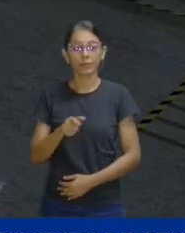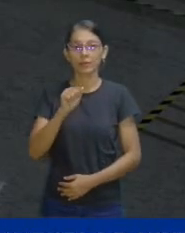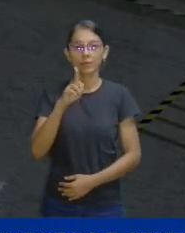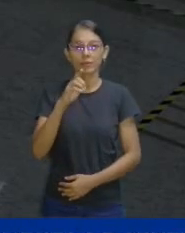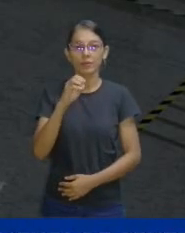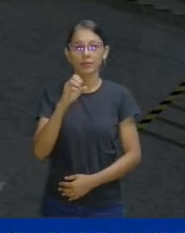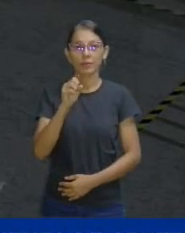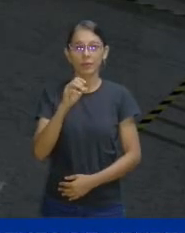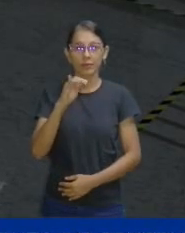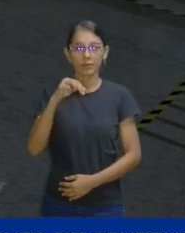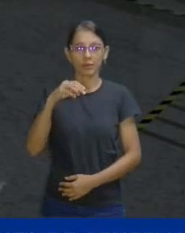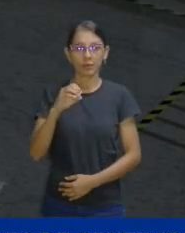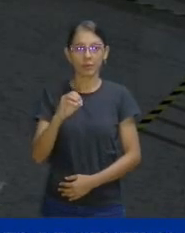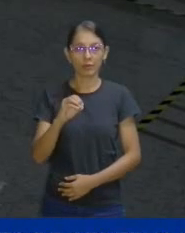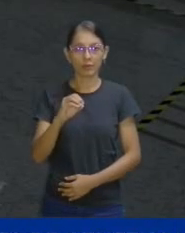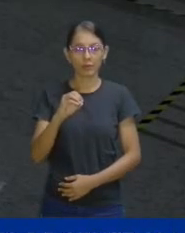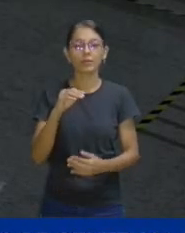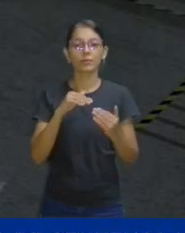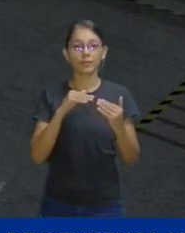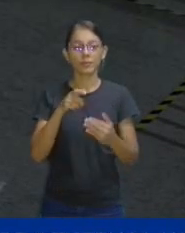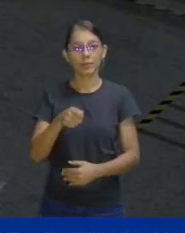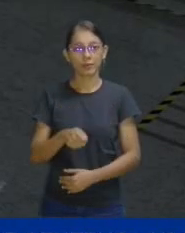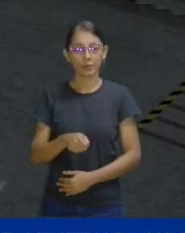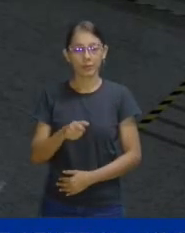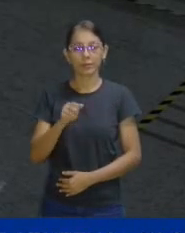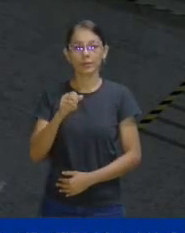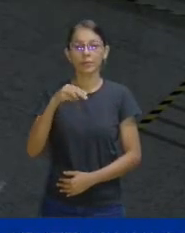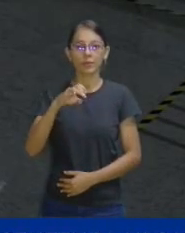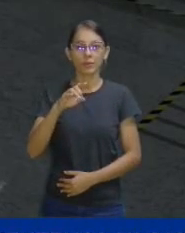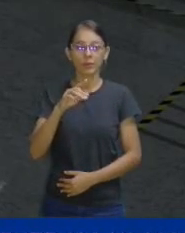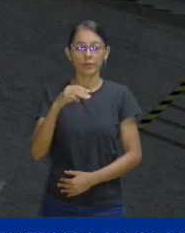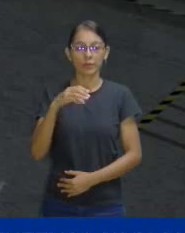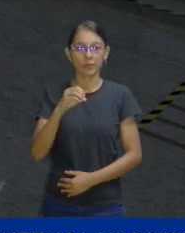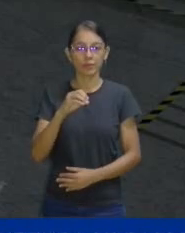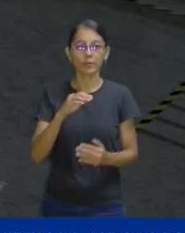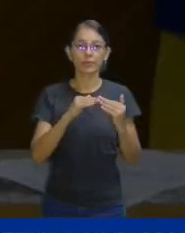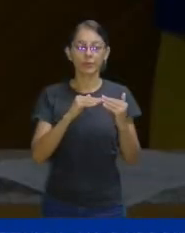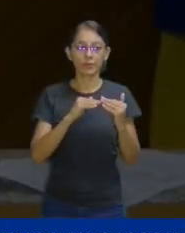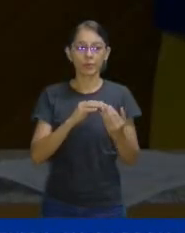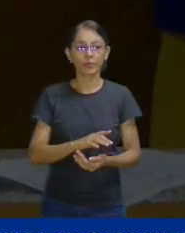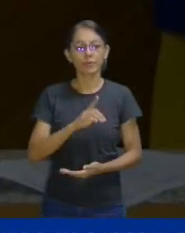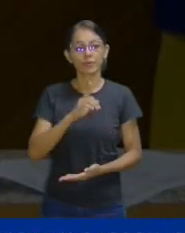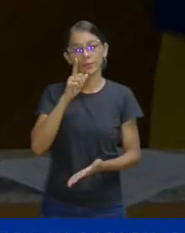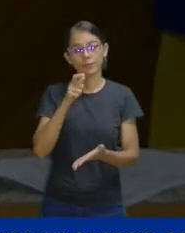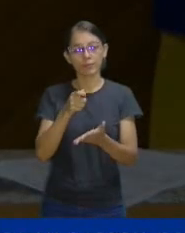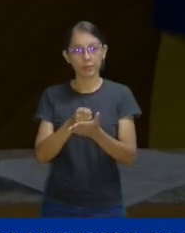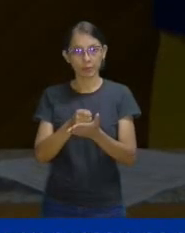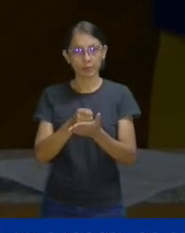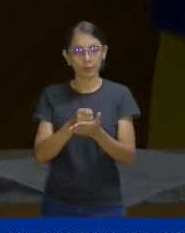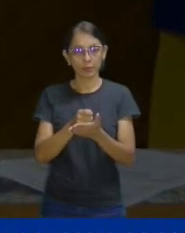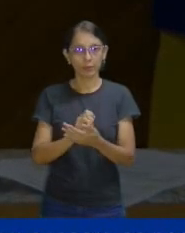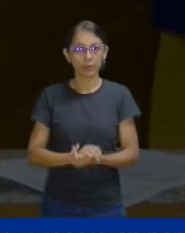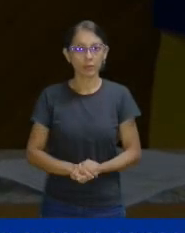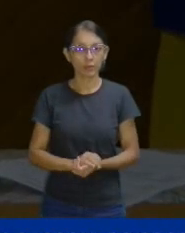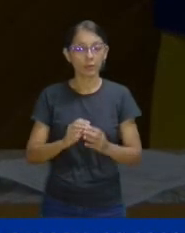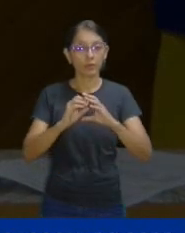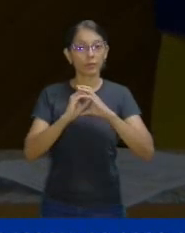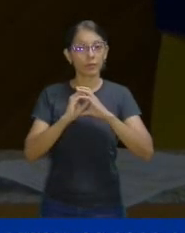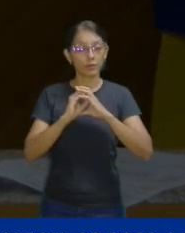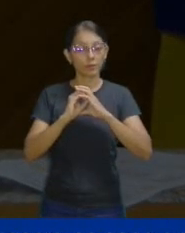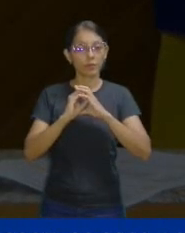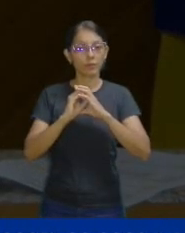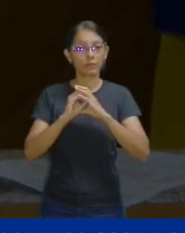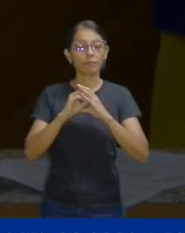Agostinho Silvério? Acompanho a relatora. Juiz Anselmo Gonçalves? Também acompanho a relatora. Decisão. O Tribunal Regional Eleitoral do